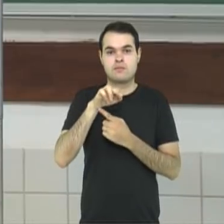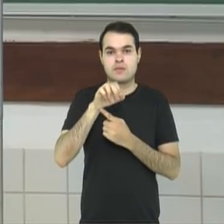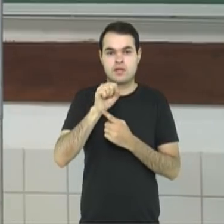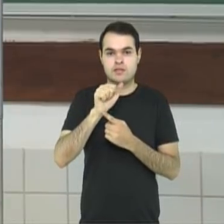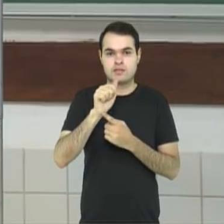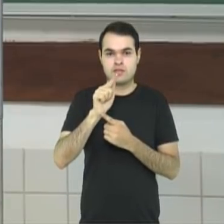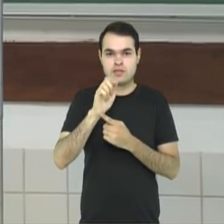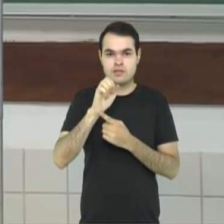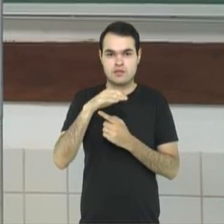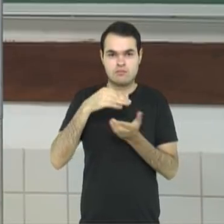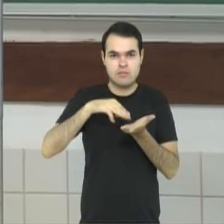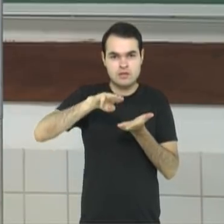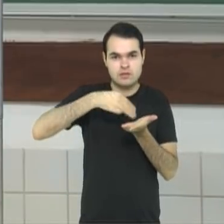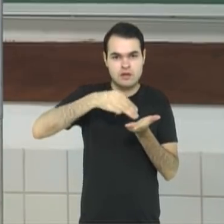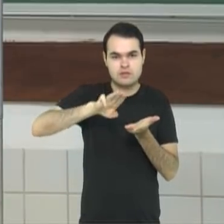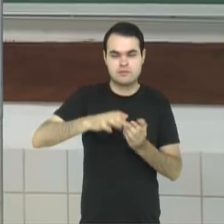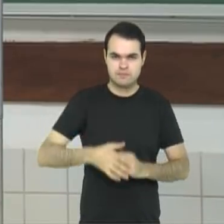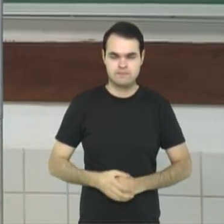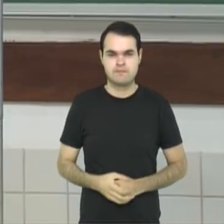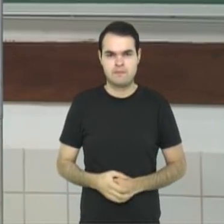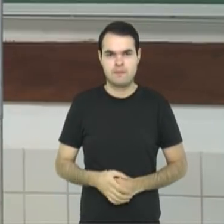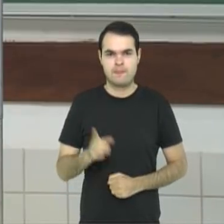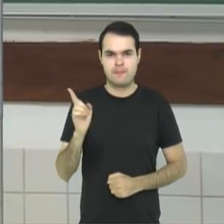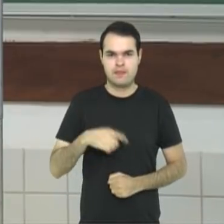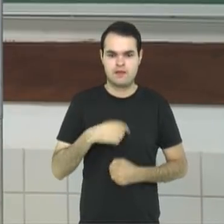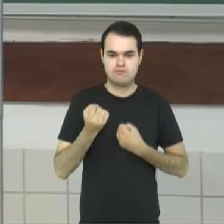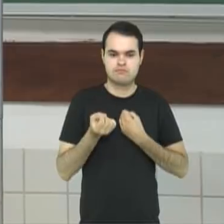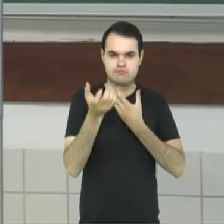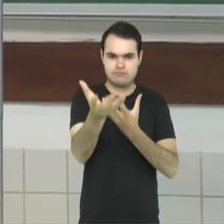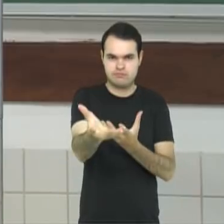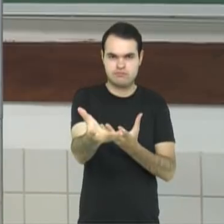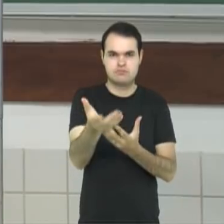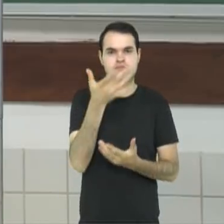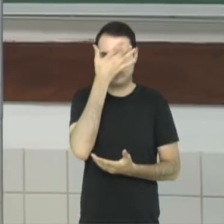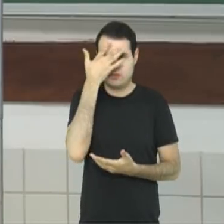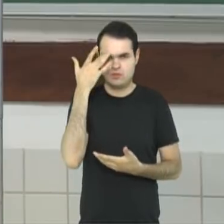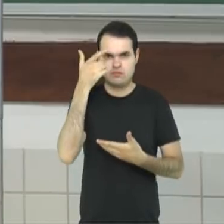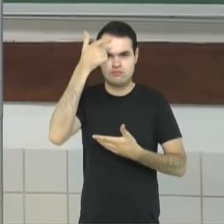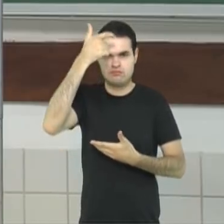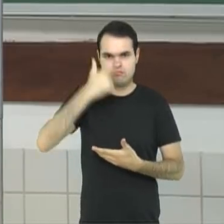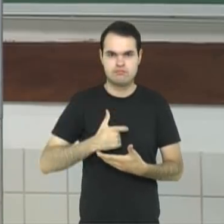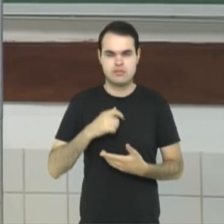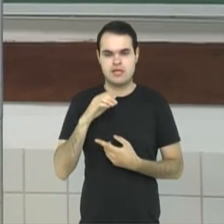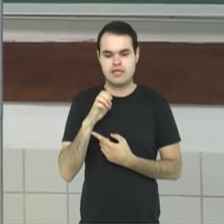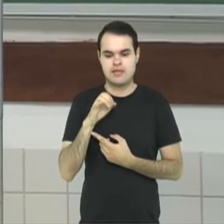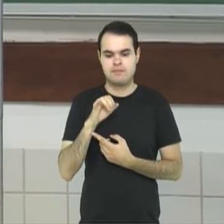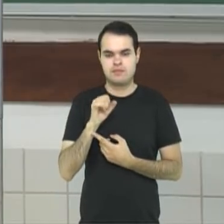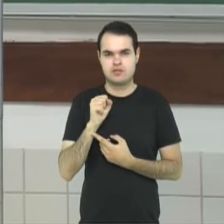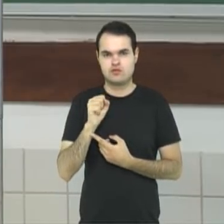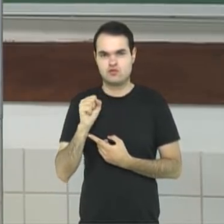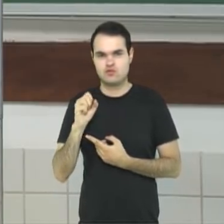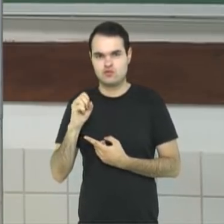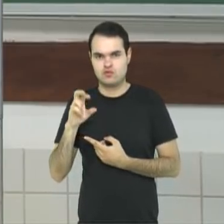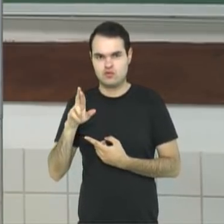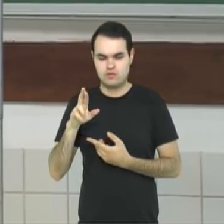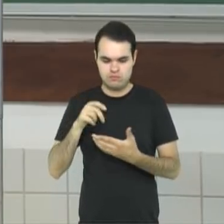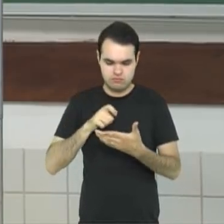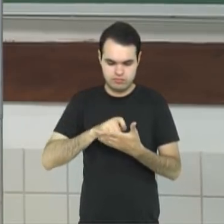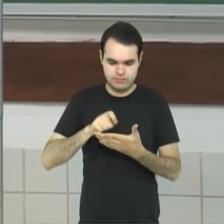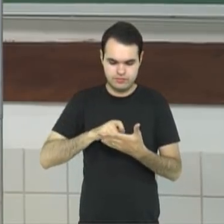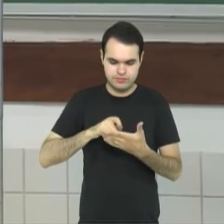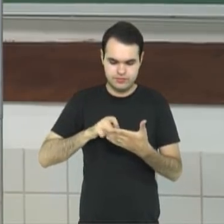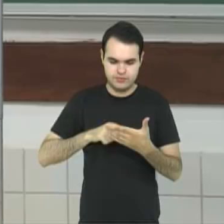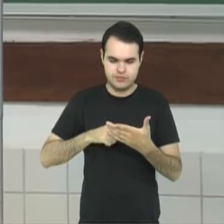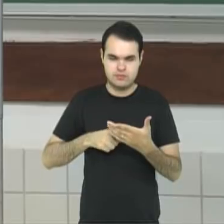é transmitir mensagem, né? Tanto do emissor, aquela pessoa que escreve a carta, né? E ela tem uma